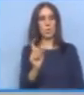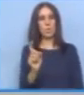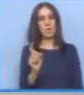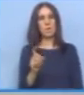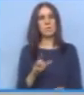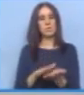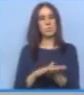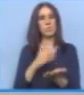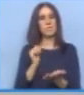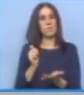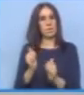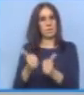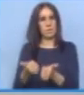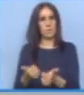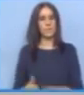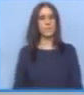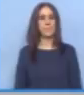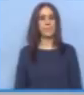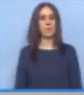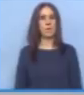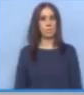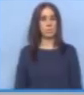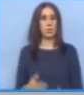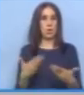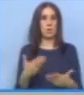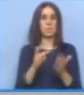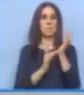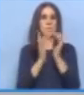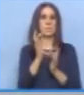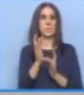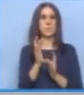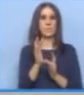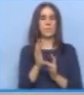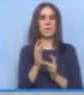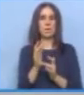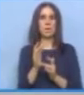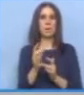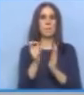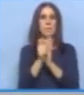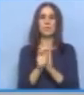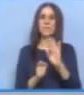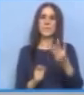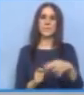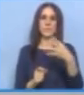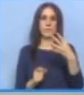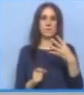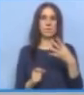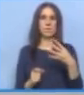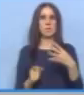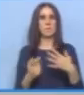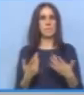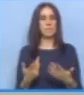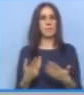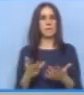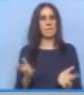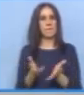um testemunho válido. E agora, Jesus dá-lhes 4 pontos para a